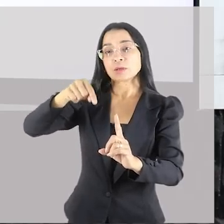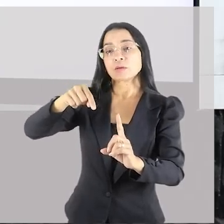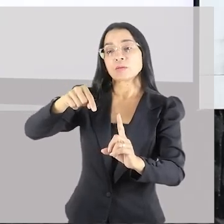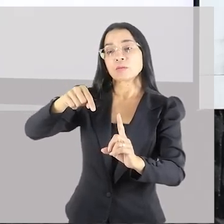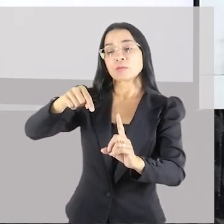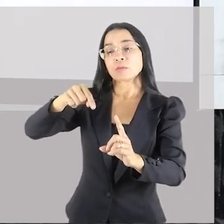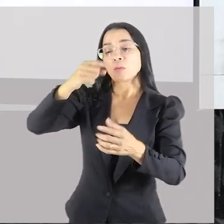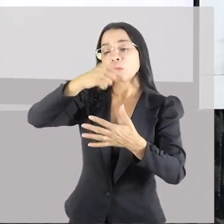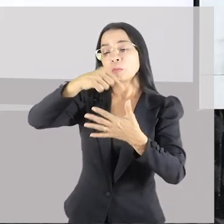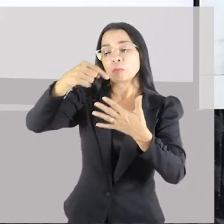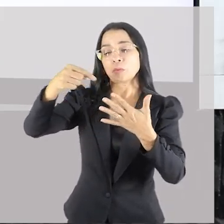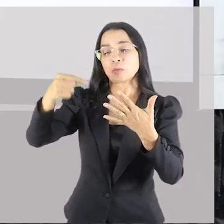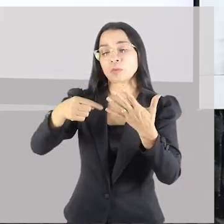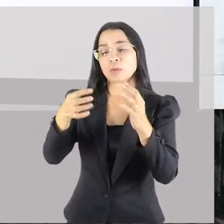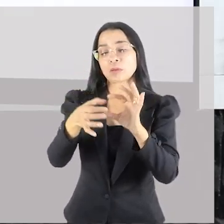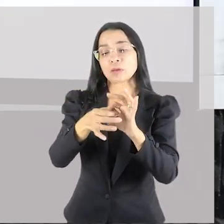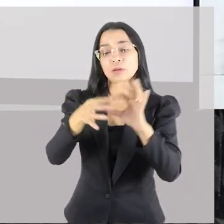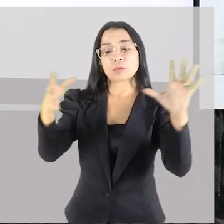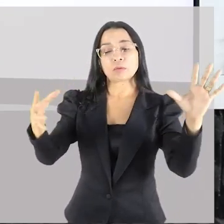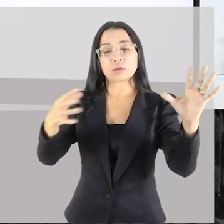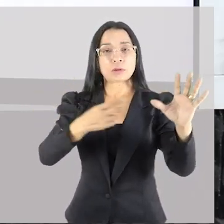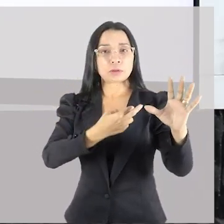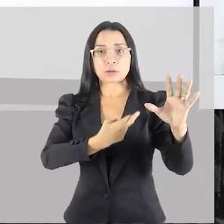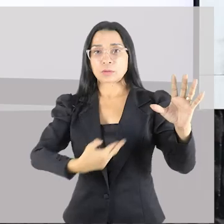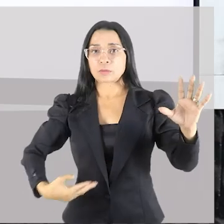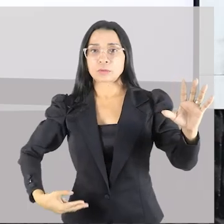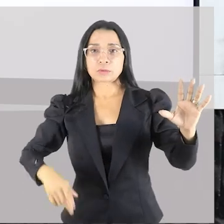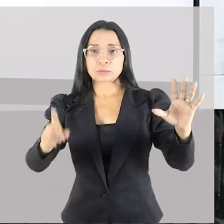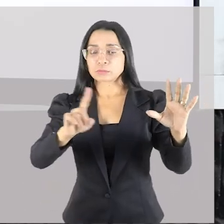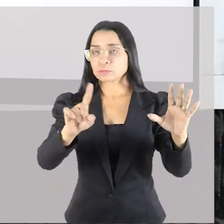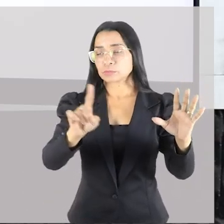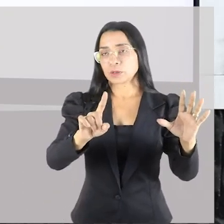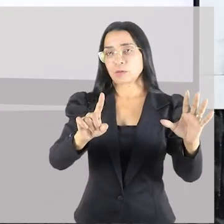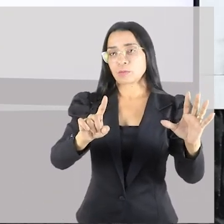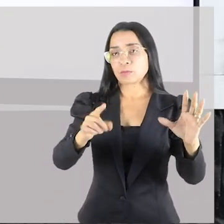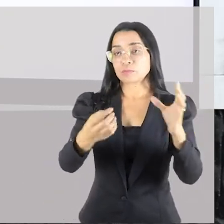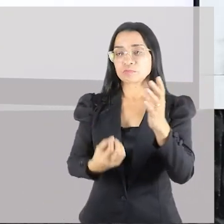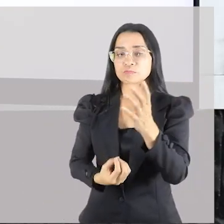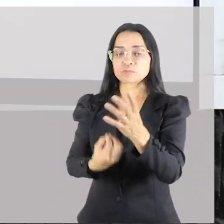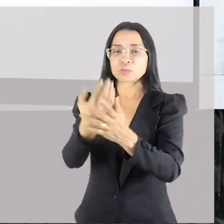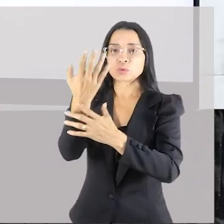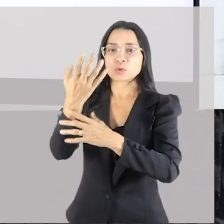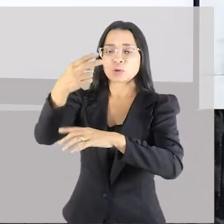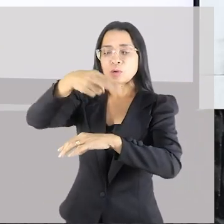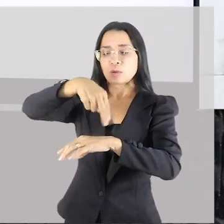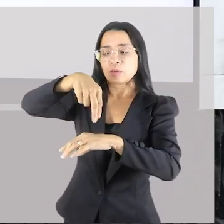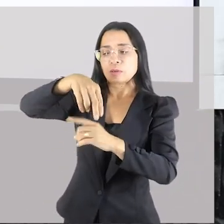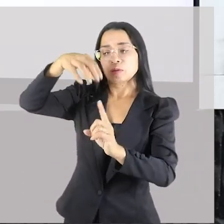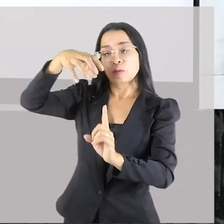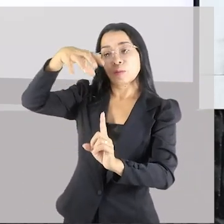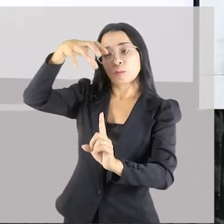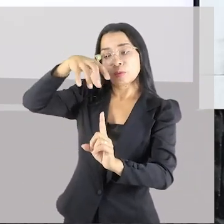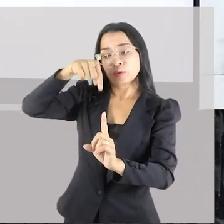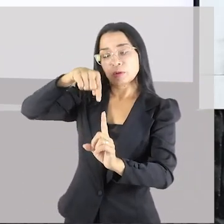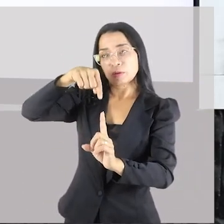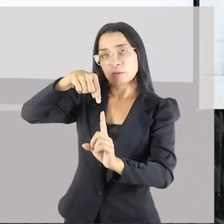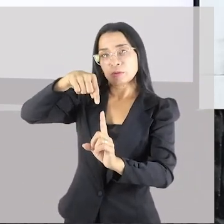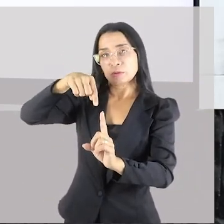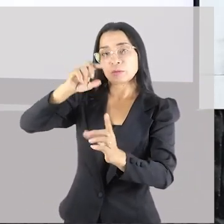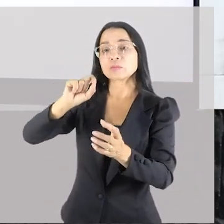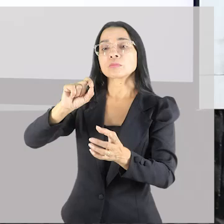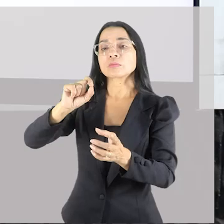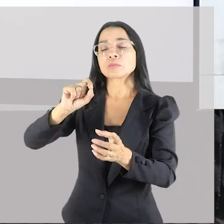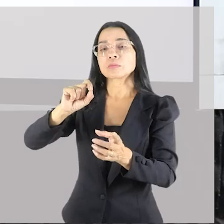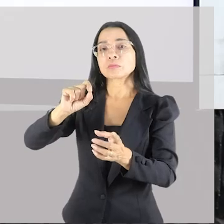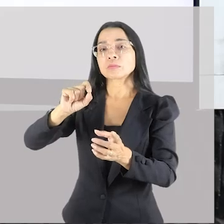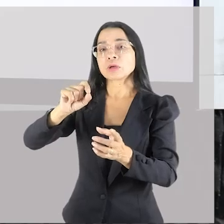aspectos liberais, republicanos, não. Nasceu monárquica. E essa monarquia, que vai se estender ainda,